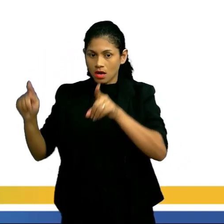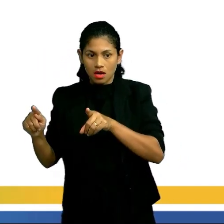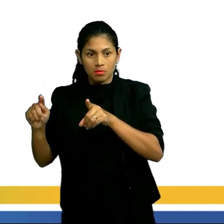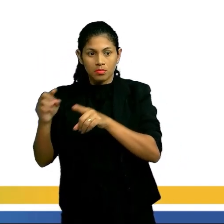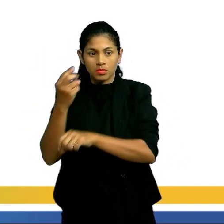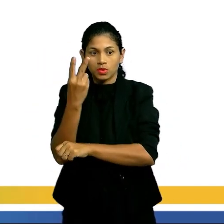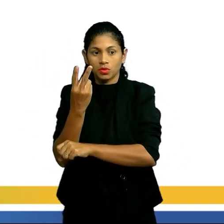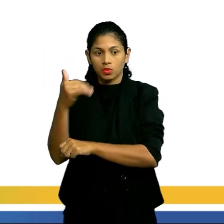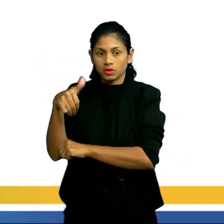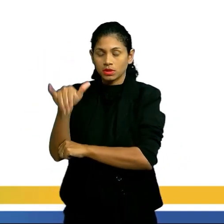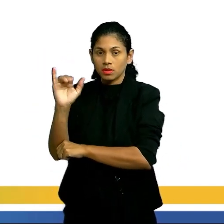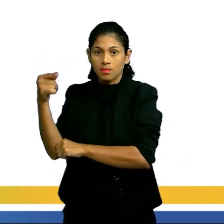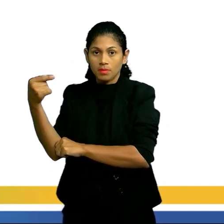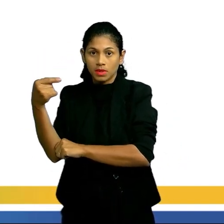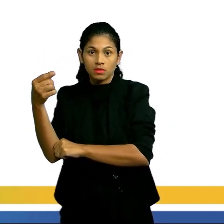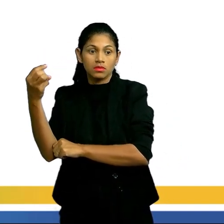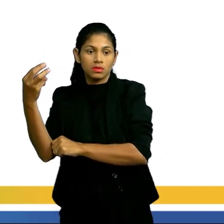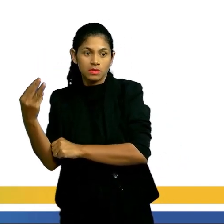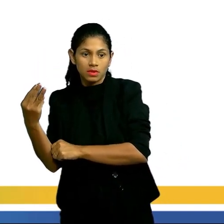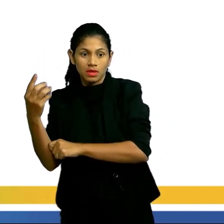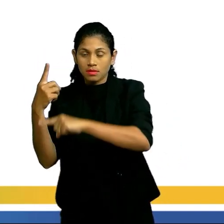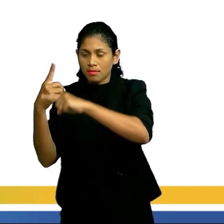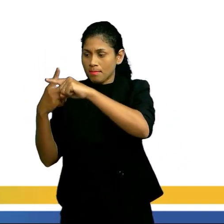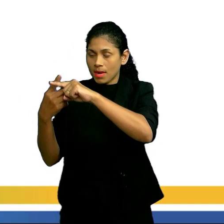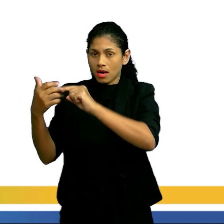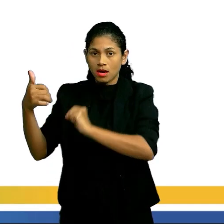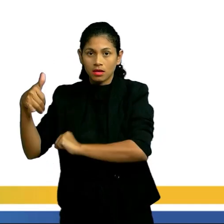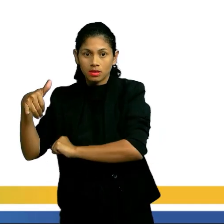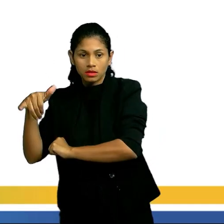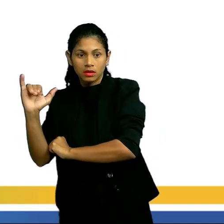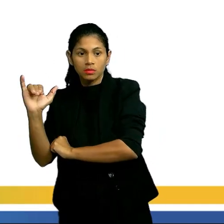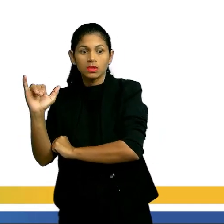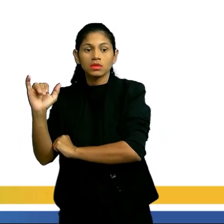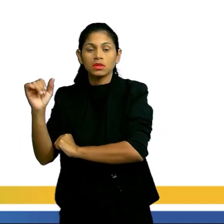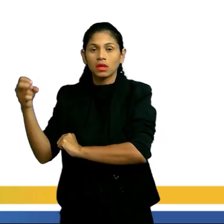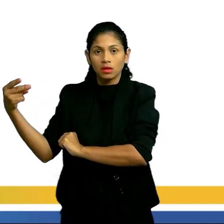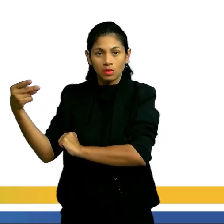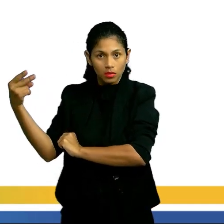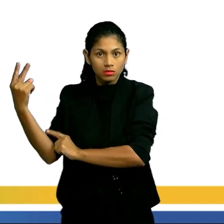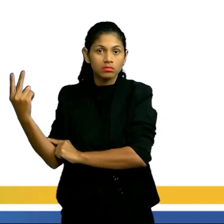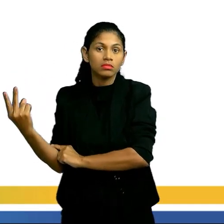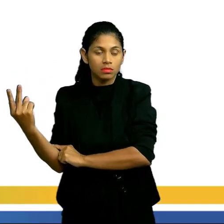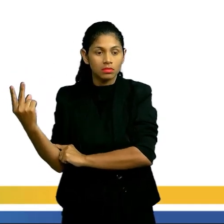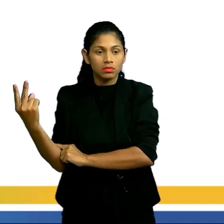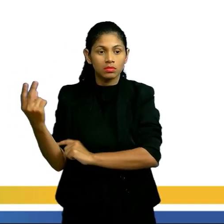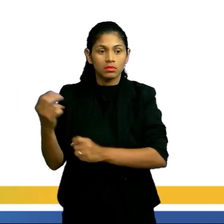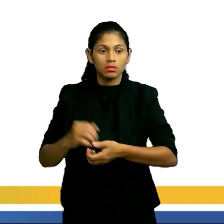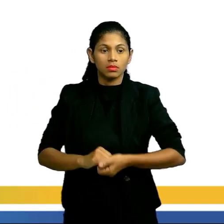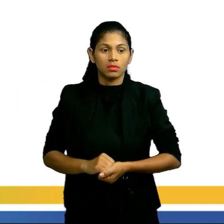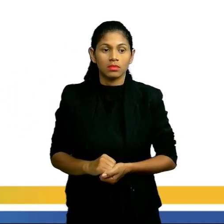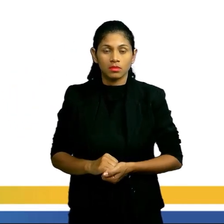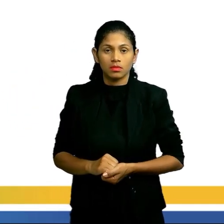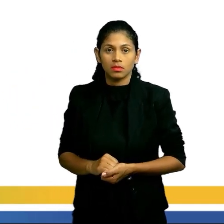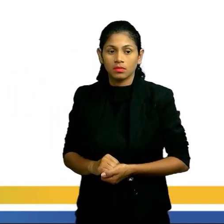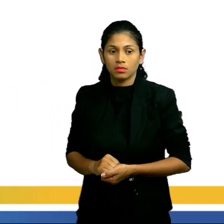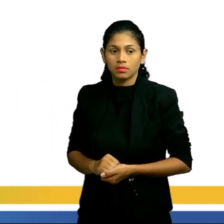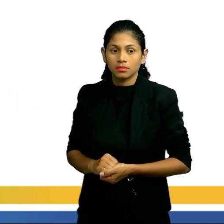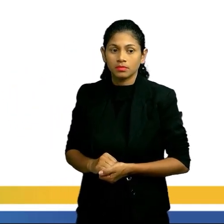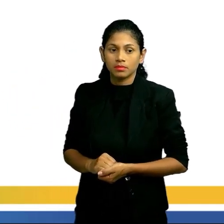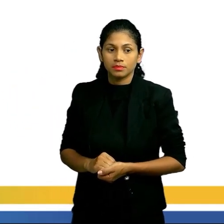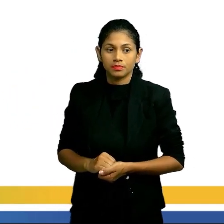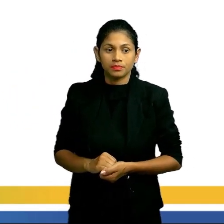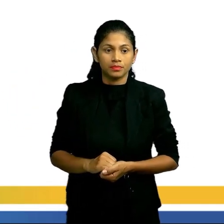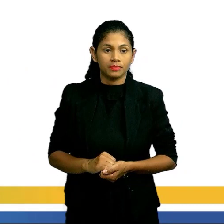mais y igual a 2. Fazendo a distributiva, multiplicando aqui 2 por 2y e 2 por menos